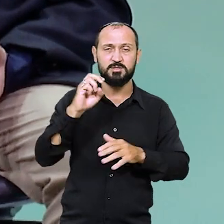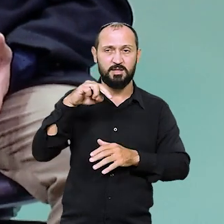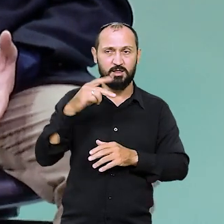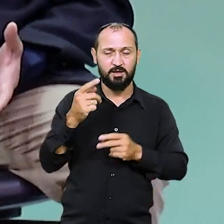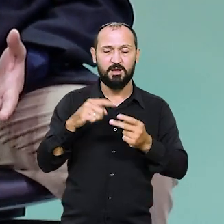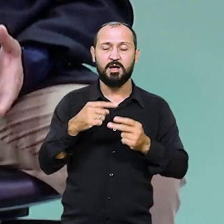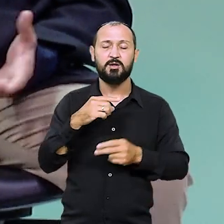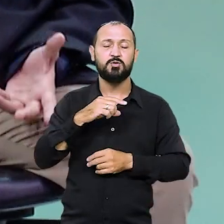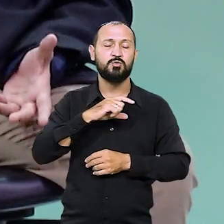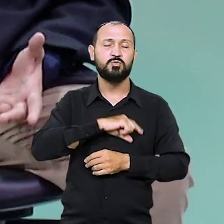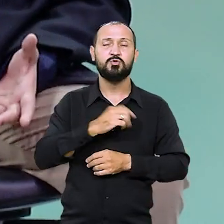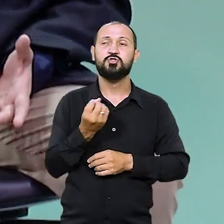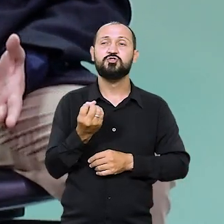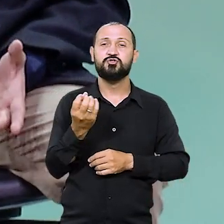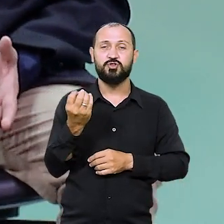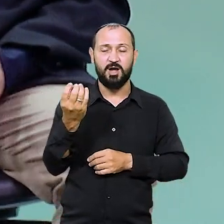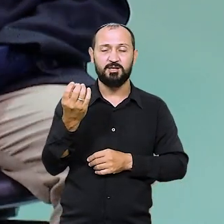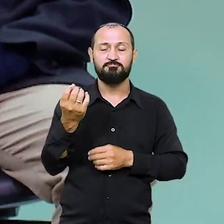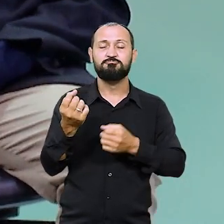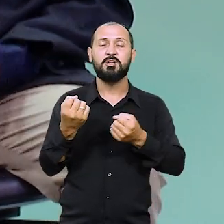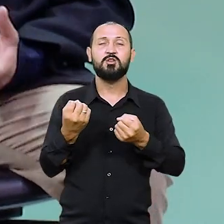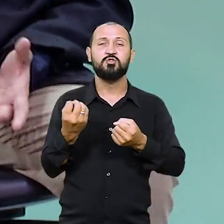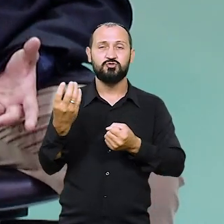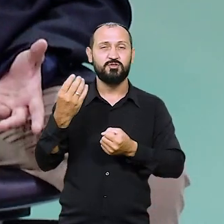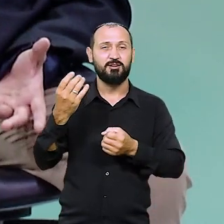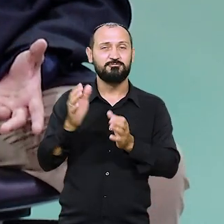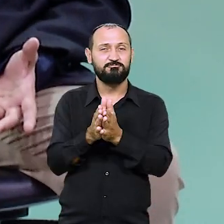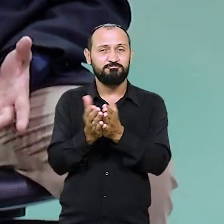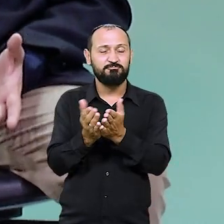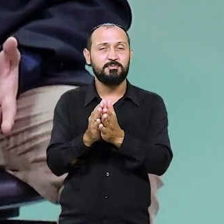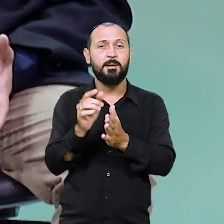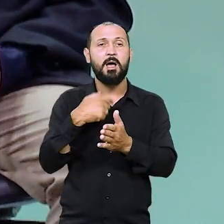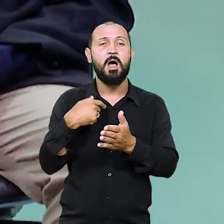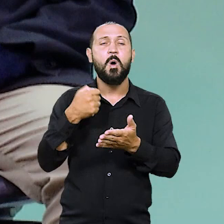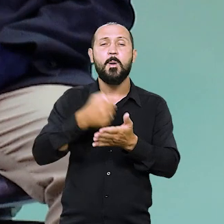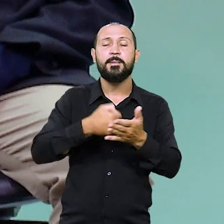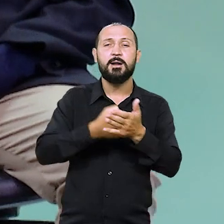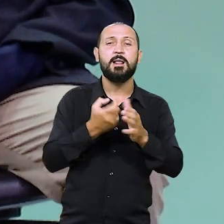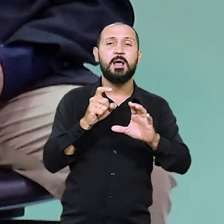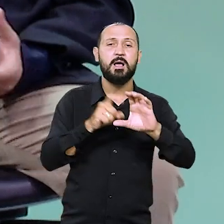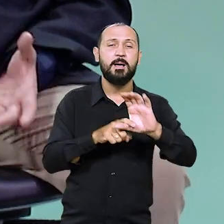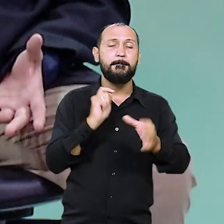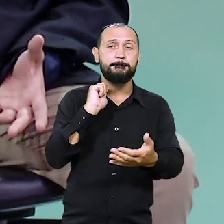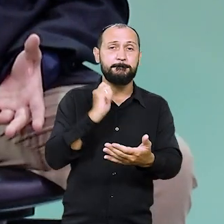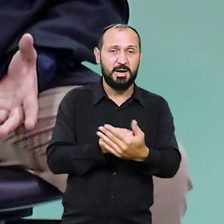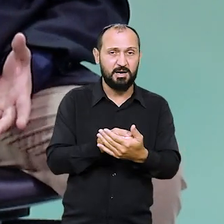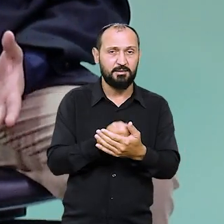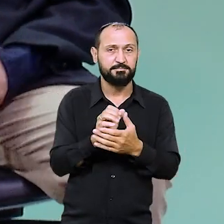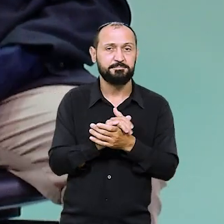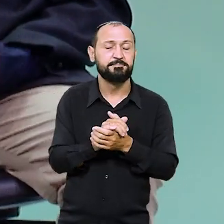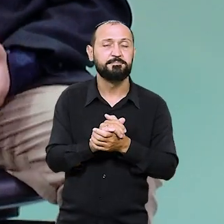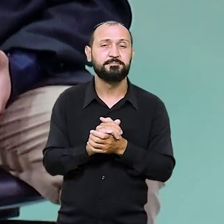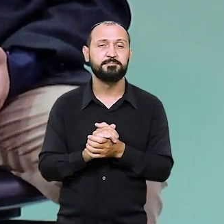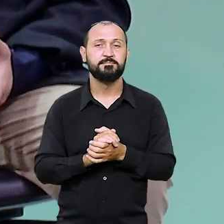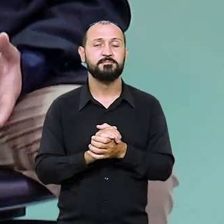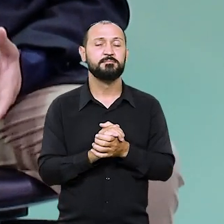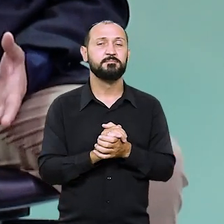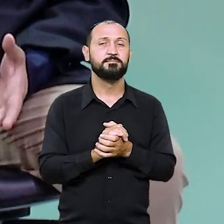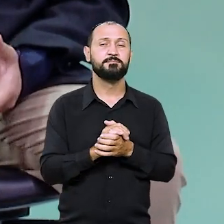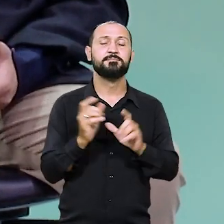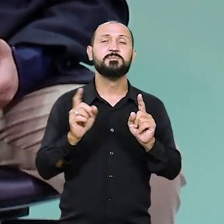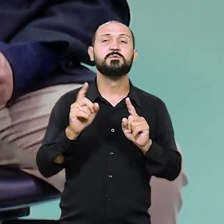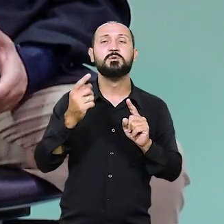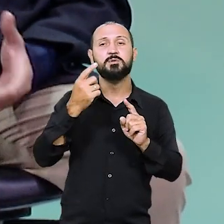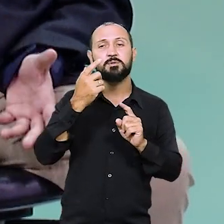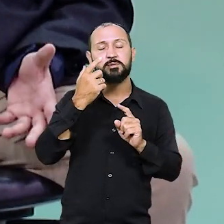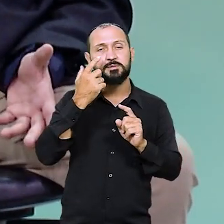apreensão da Carteira Nacional de Habilitação, a CNH, né, e a apreensão do passaporte como meios de se forçarem o